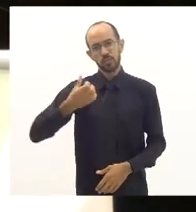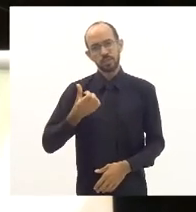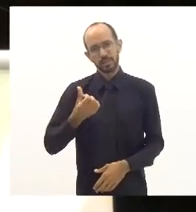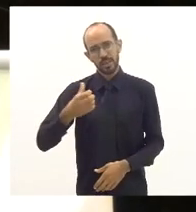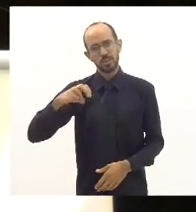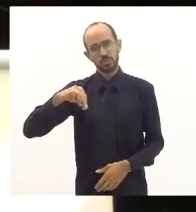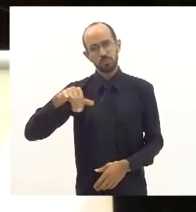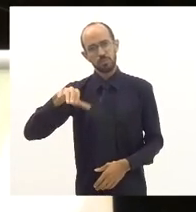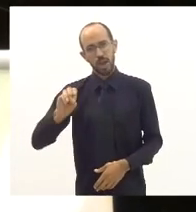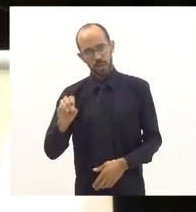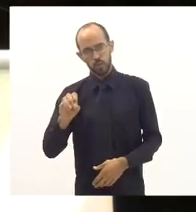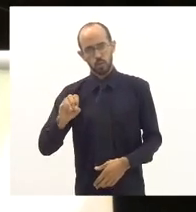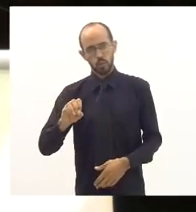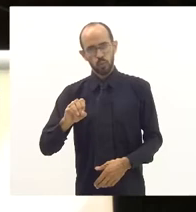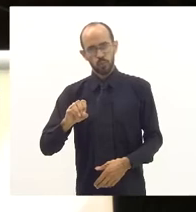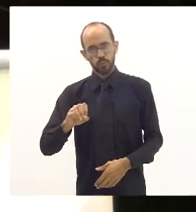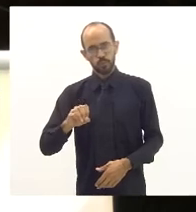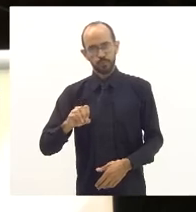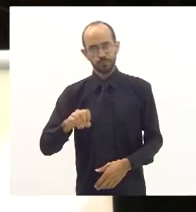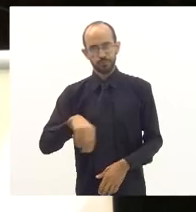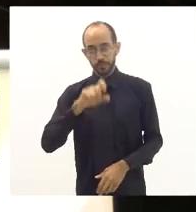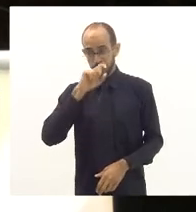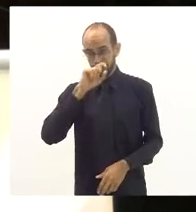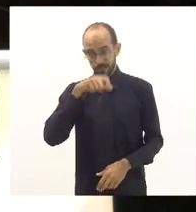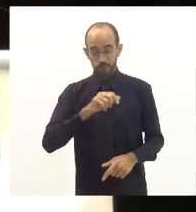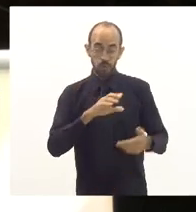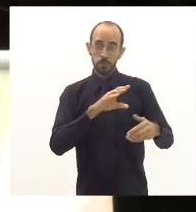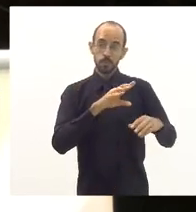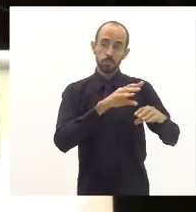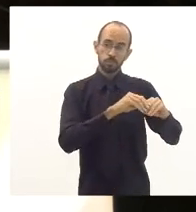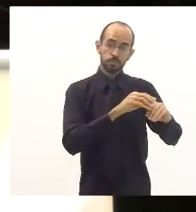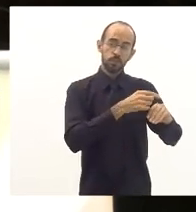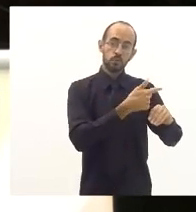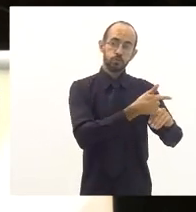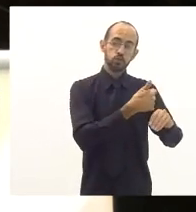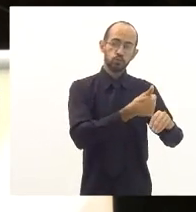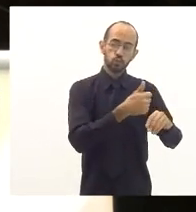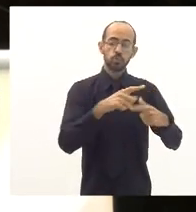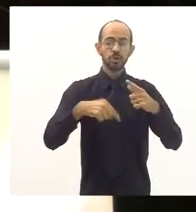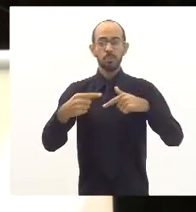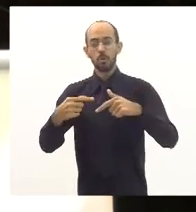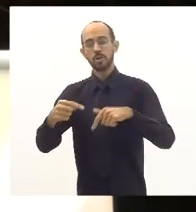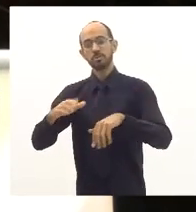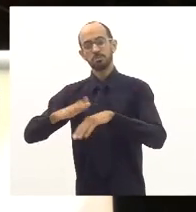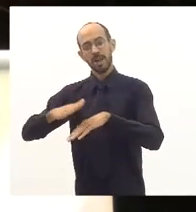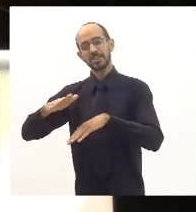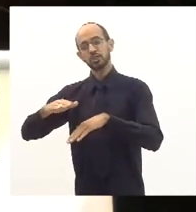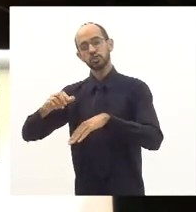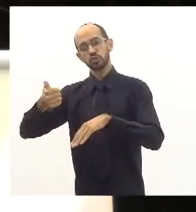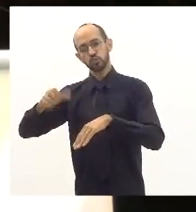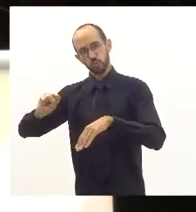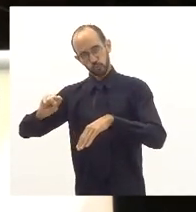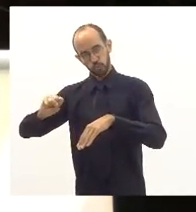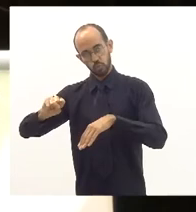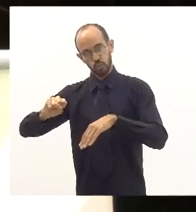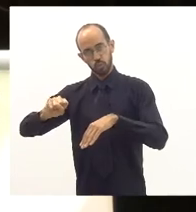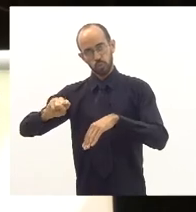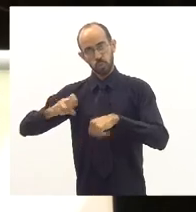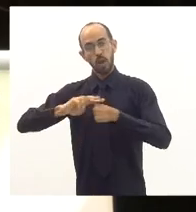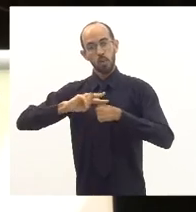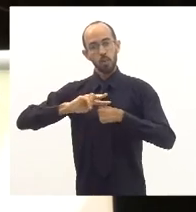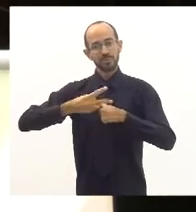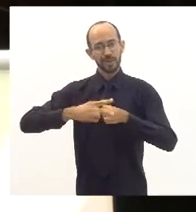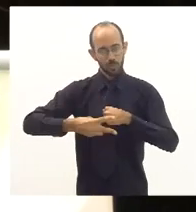maio. Na segunda ação, requalificamos mais 21 pessoas não binárias, e na terceira, mais 18, se eu não me engano. Resultado